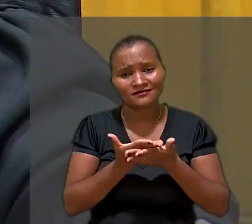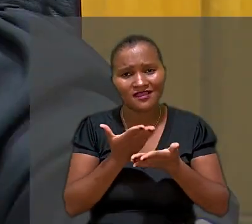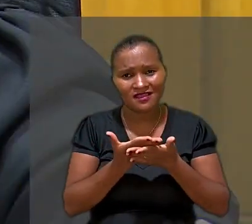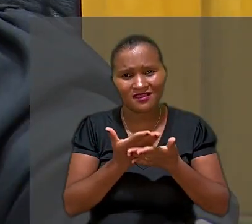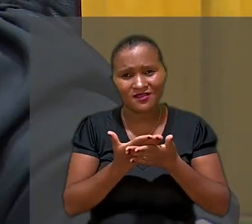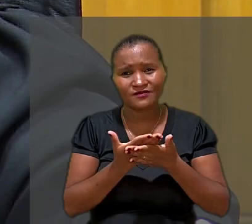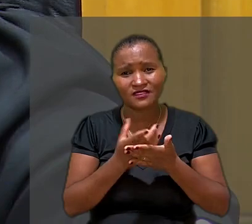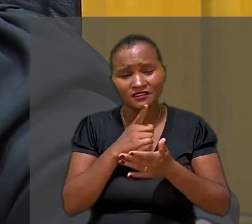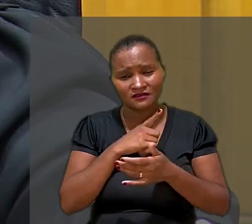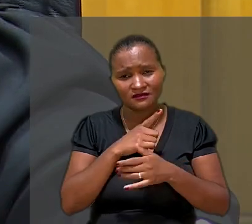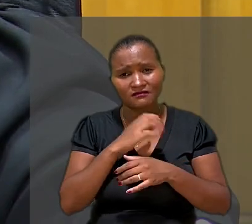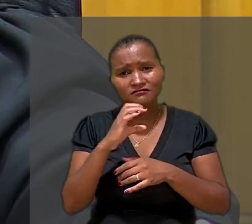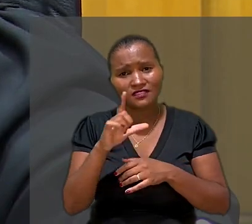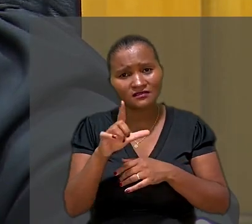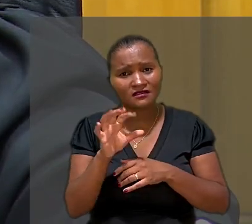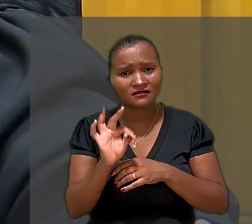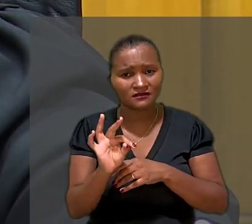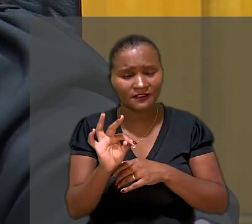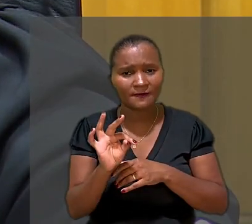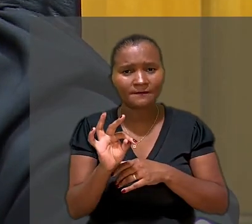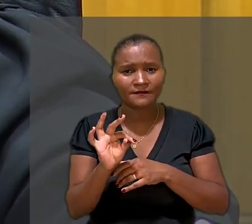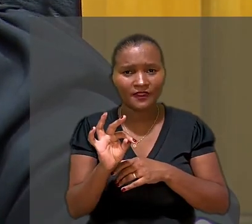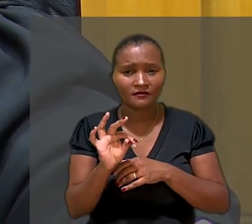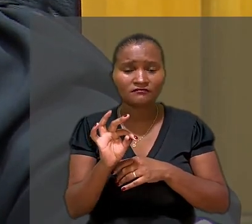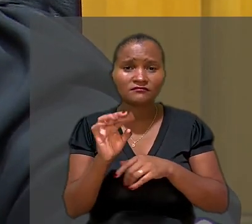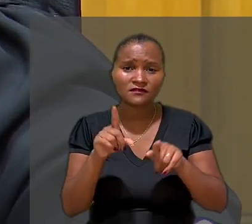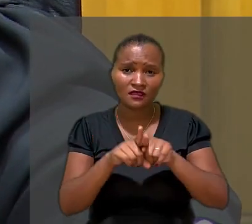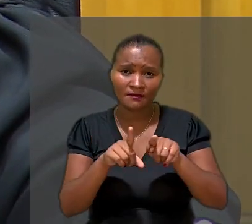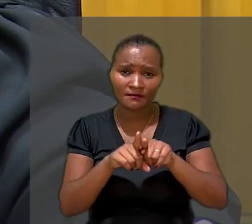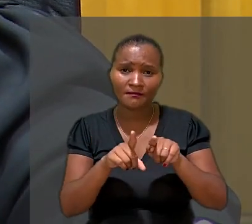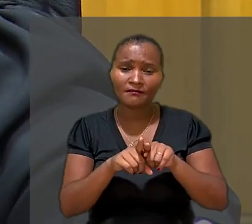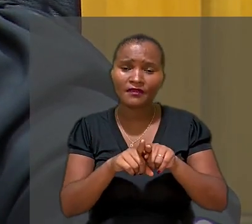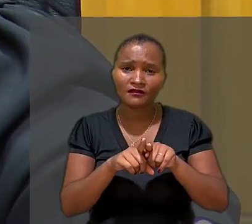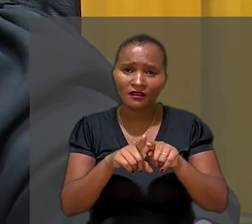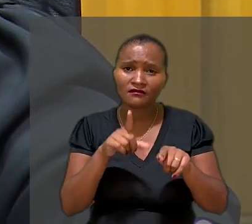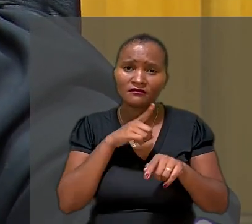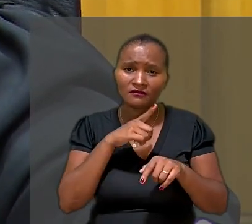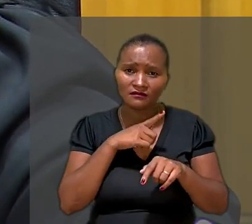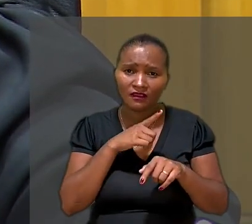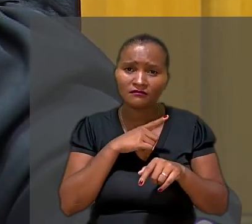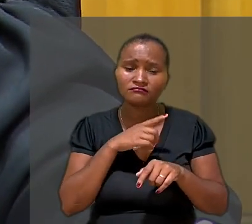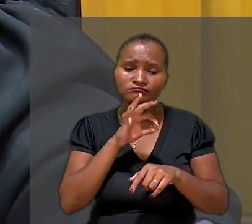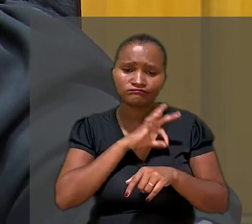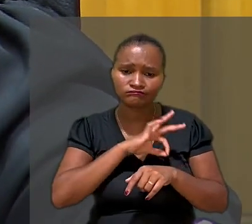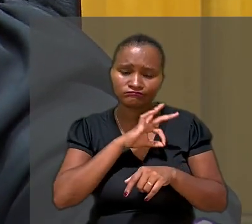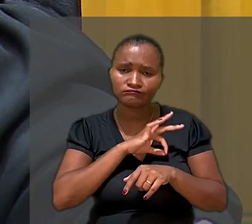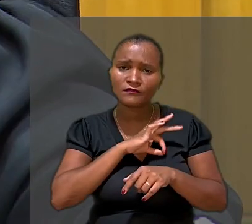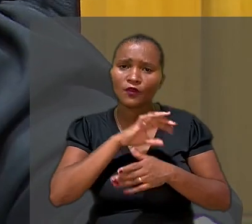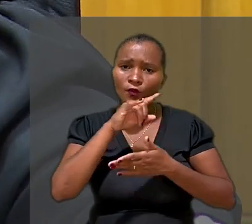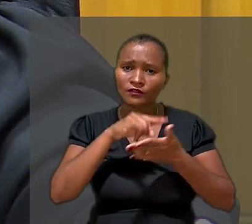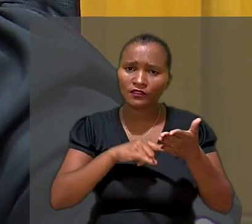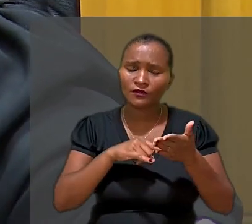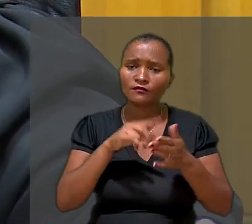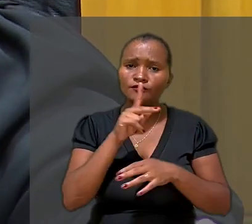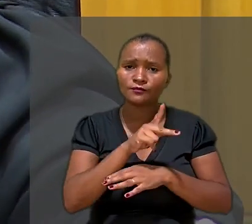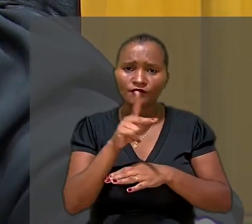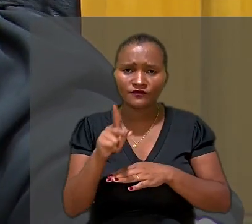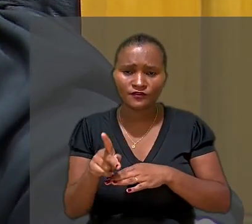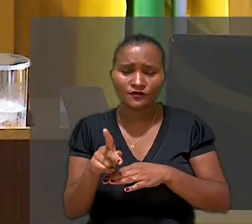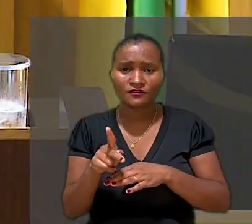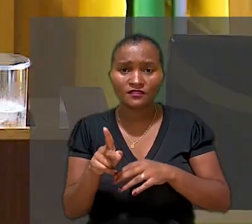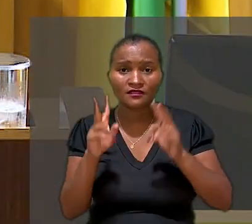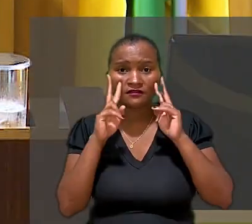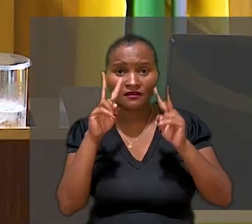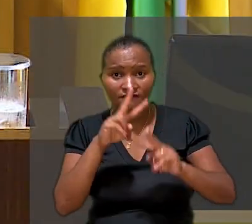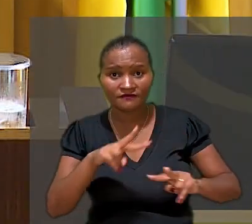extraclasse, determinada pela consolidação das leis do trabalho. São, inclusive, abrangidas pela remuneração contratual de